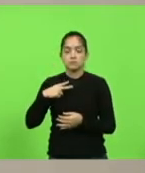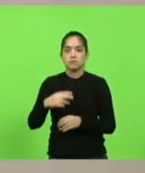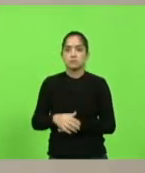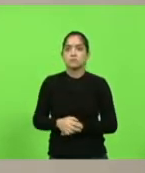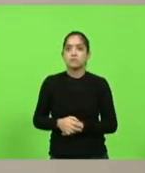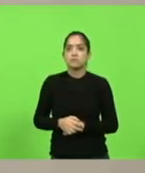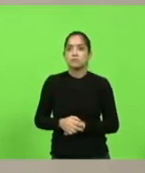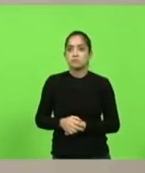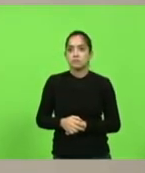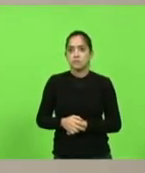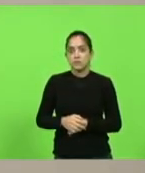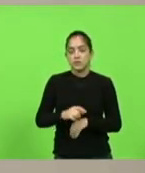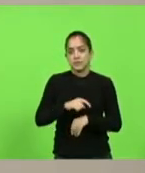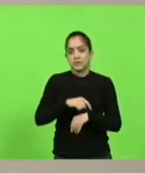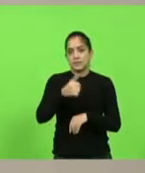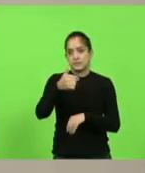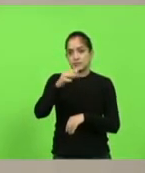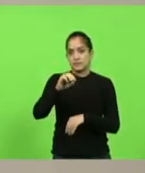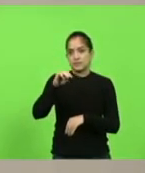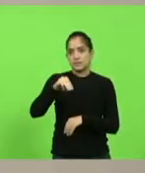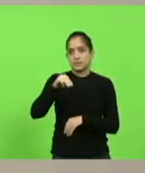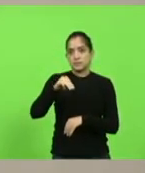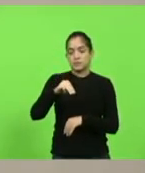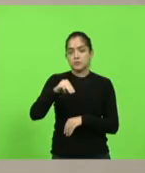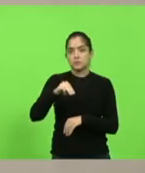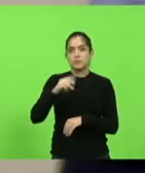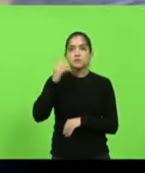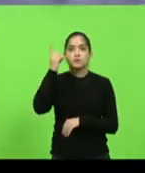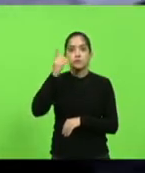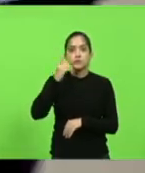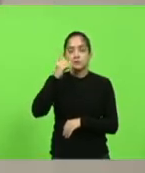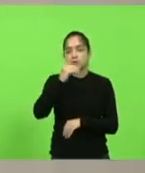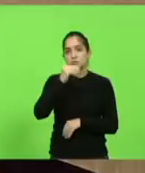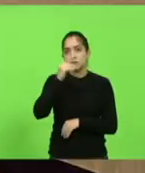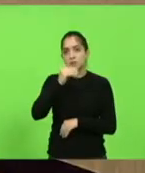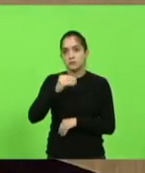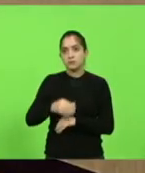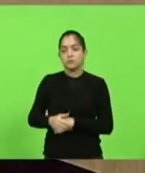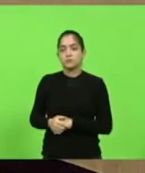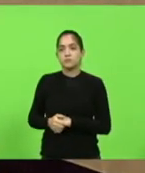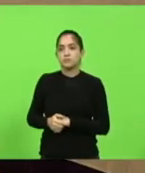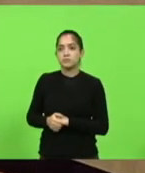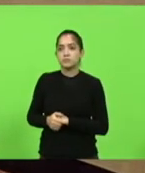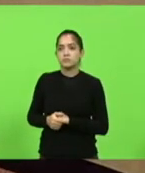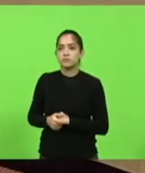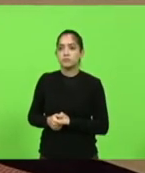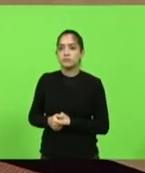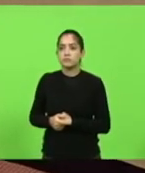10 minutos. Fará uso da palavra o deputado Kennedy Nunes.